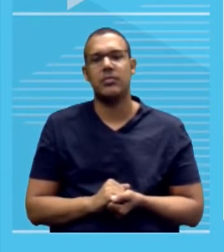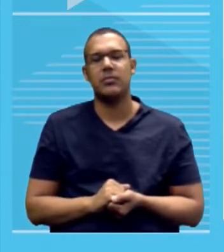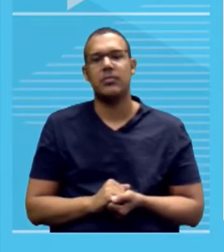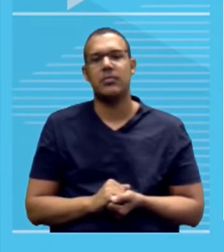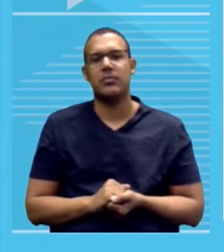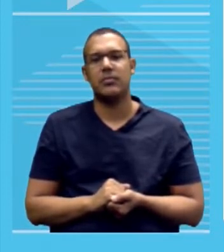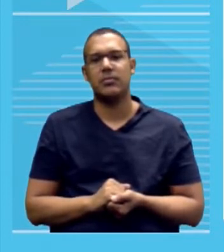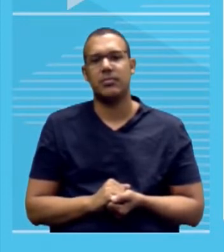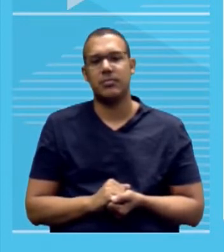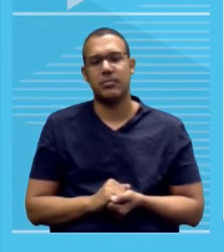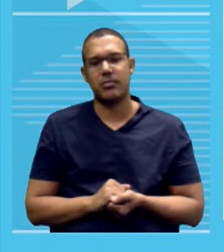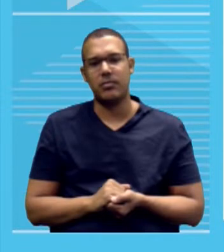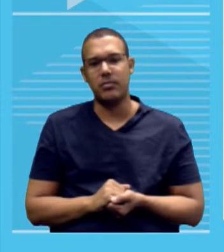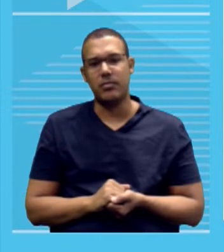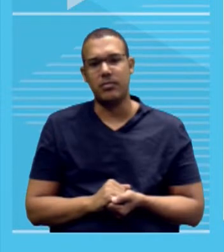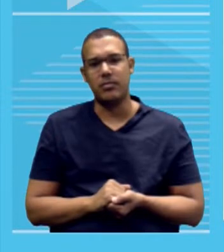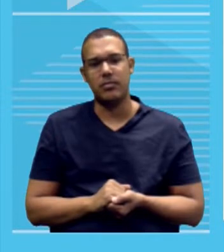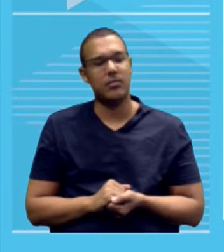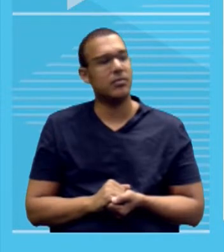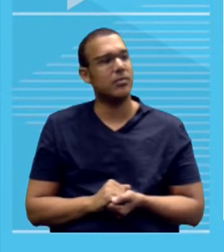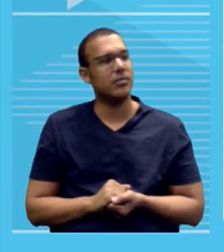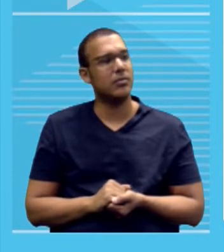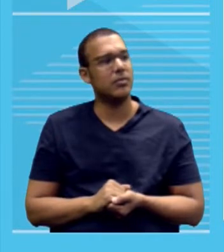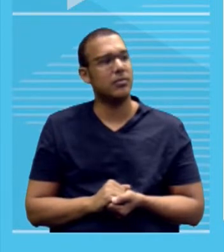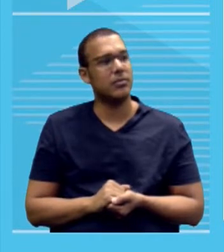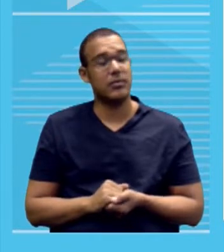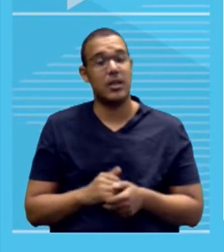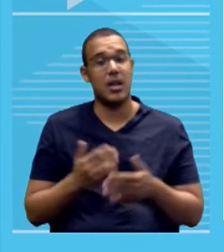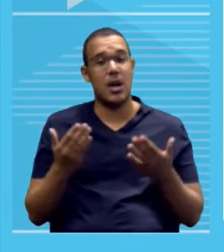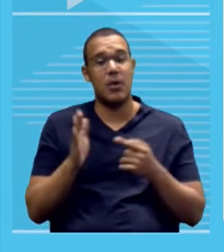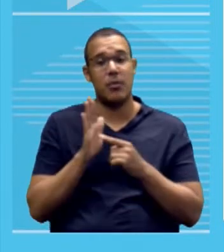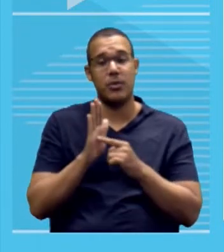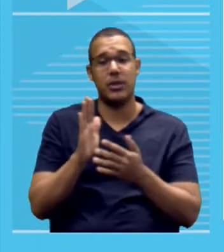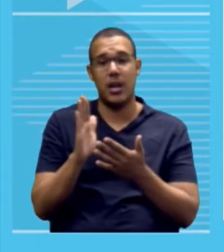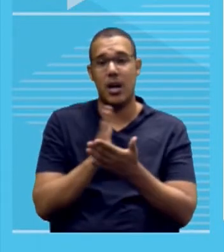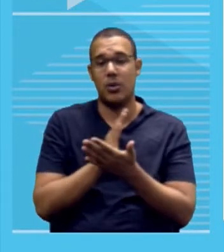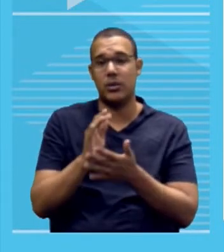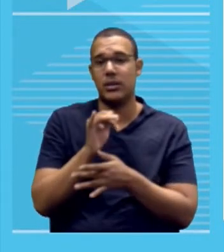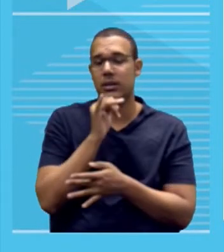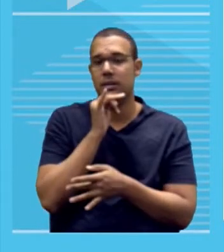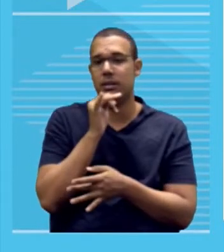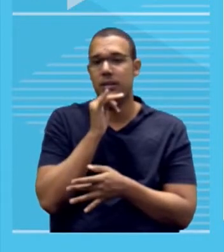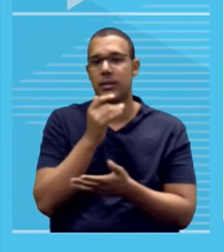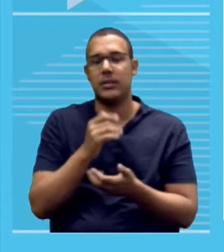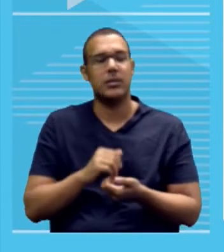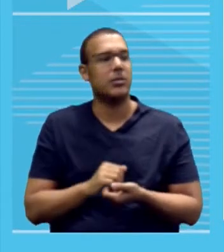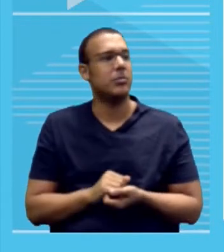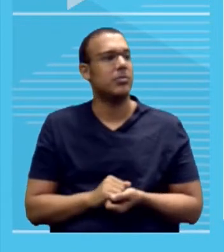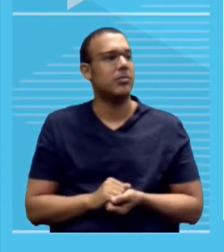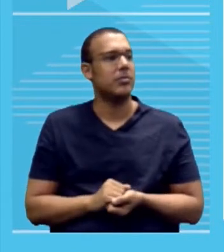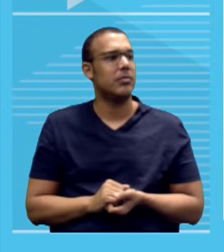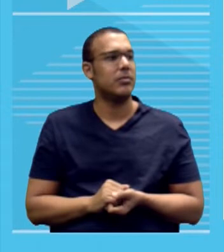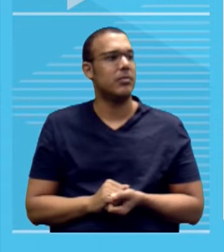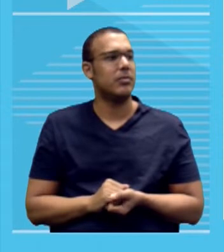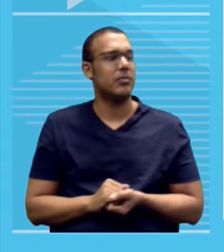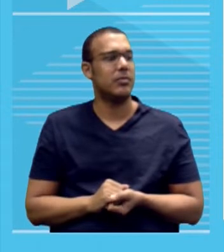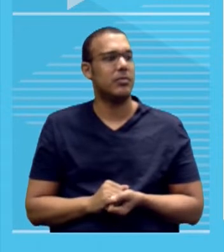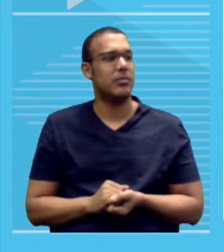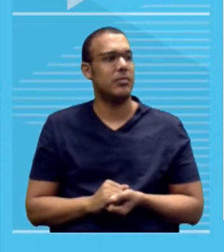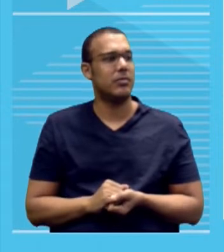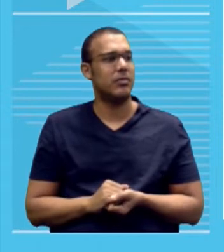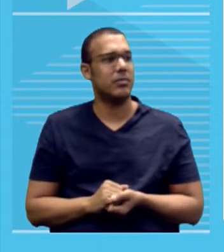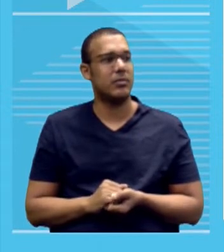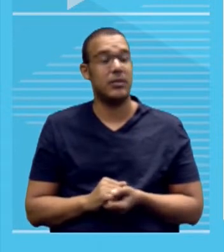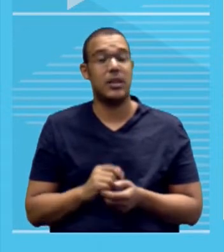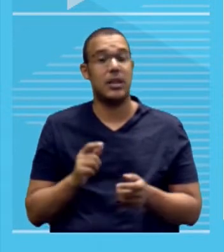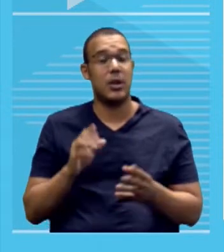entende muito bem vamos então para alguns exemplos né gente vamos ver alguns exemplos antes os exemplos ele tem o poderoso